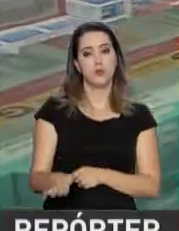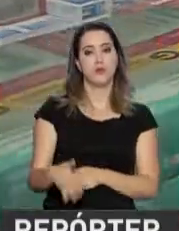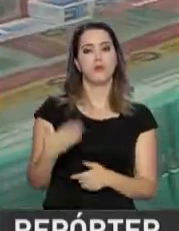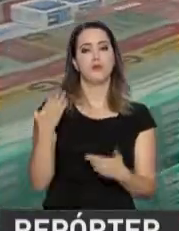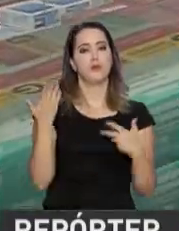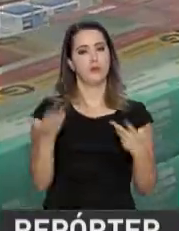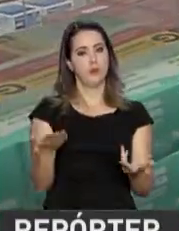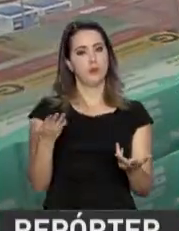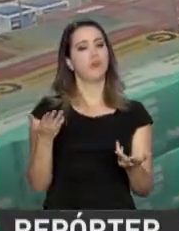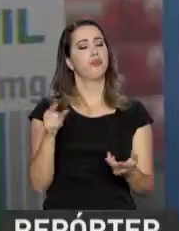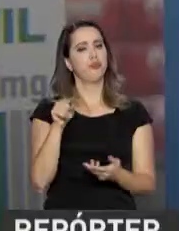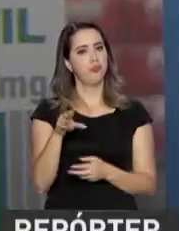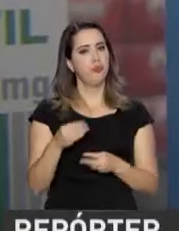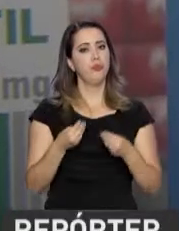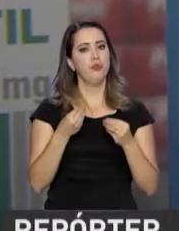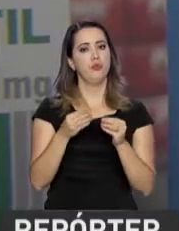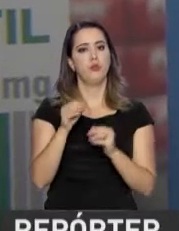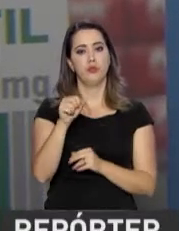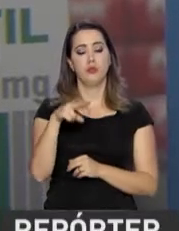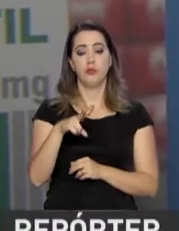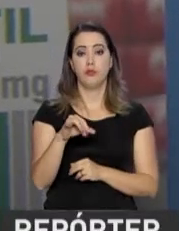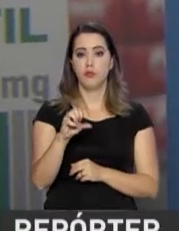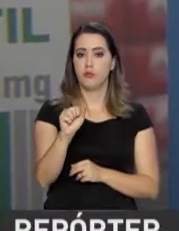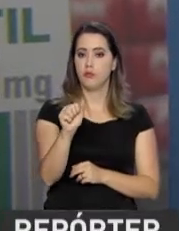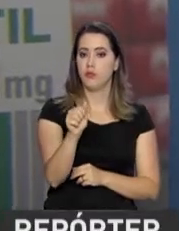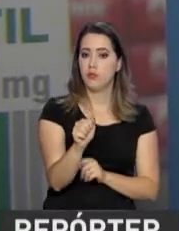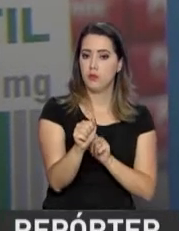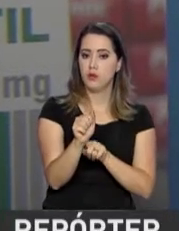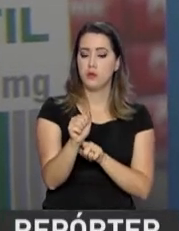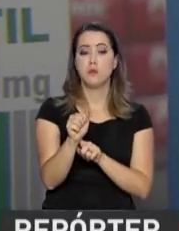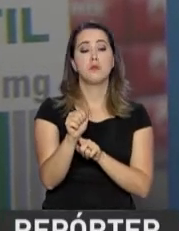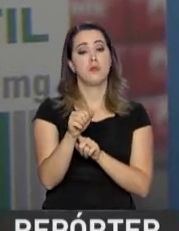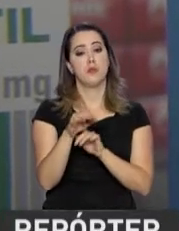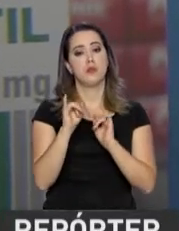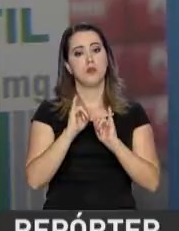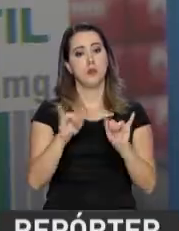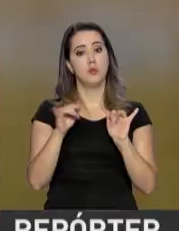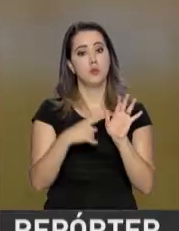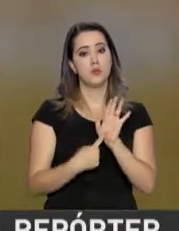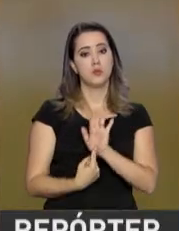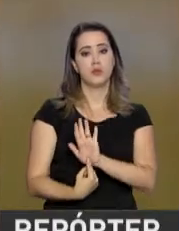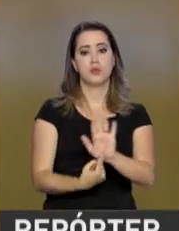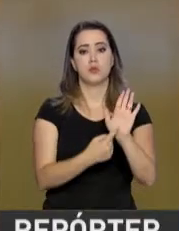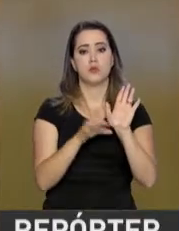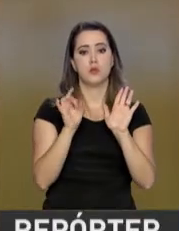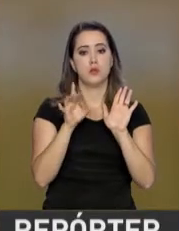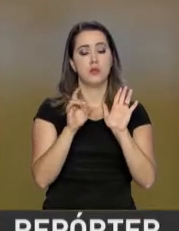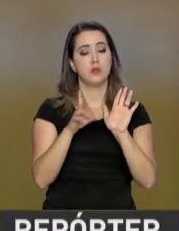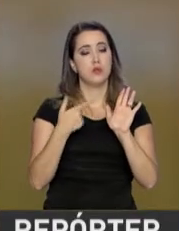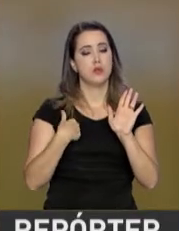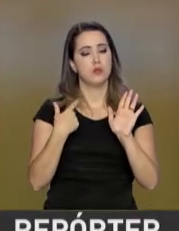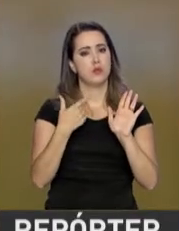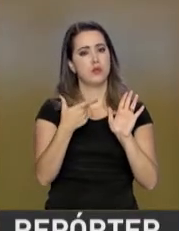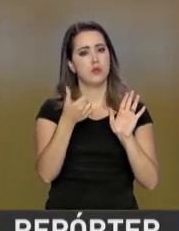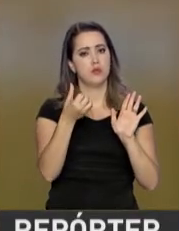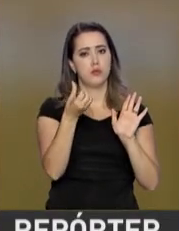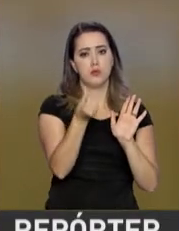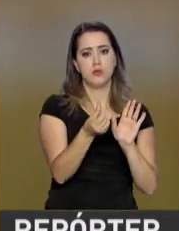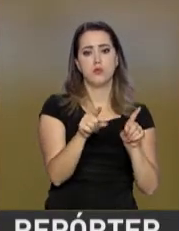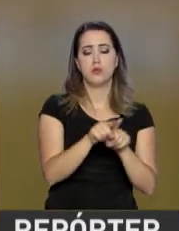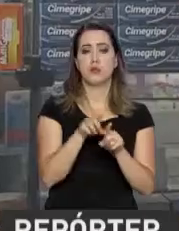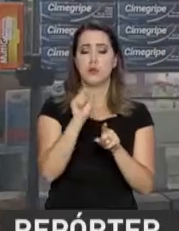medicamentos dados da anvisa agência nacional de vigilância sanitária mostram que somente em 2016